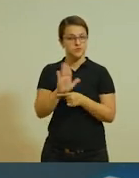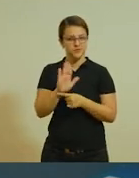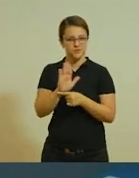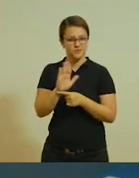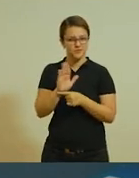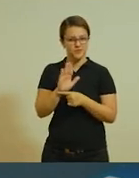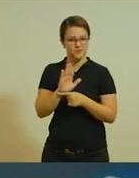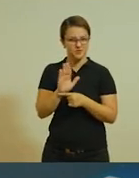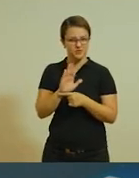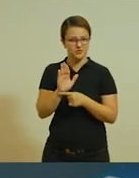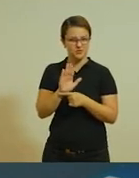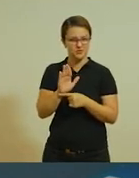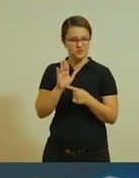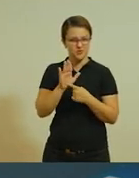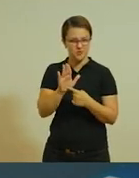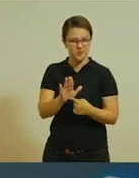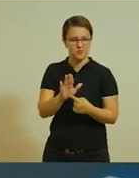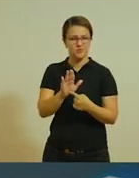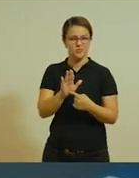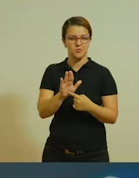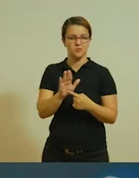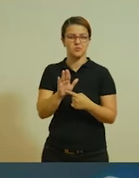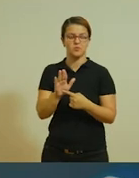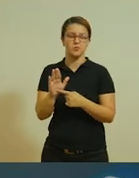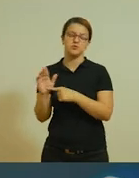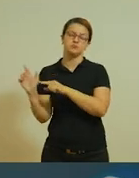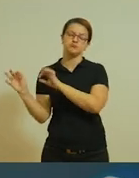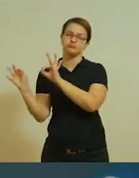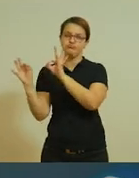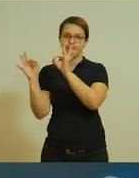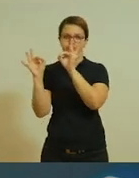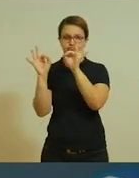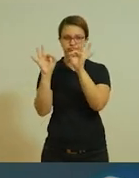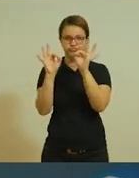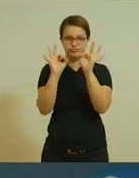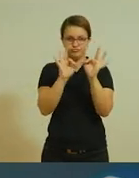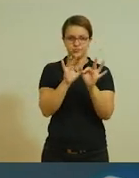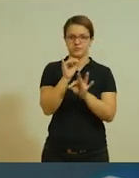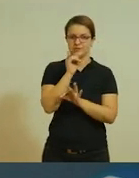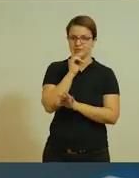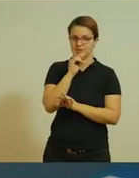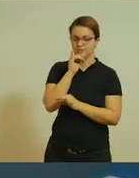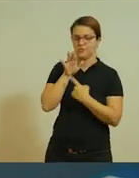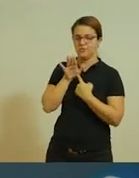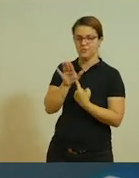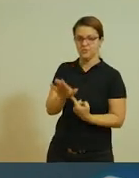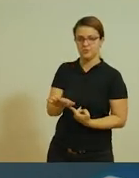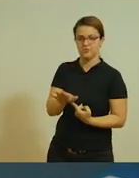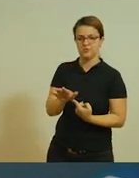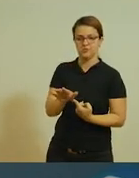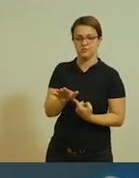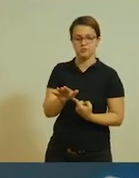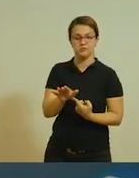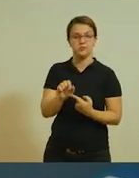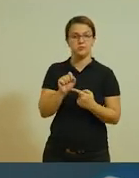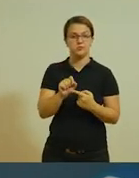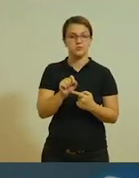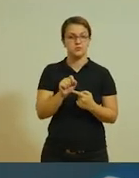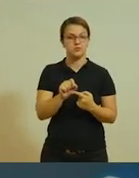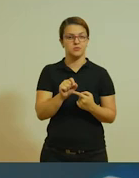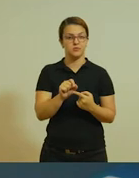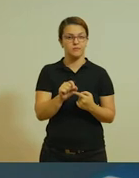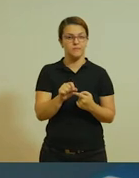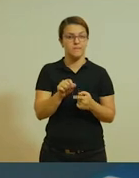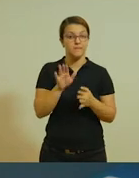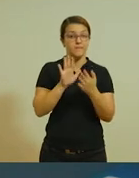vídeos ali que facilitam. A nossa sugestão é que você mostre exemplos. Esse exemplo aqui, né, do carimbo com as mãos